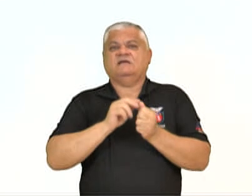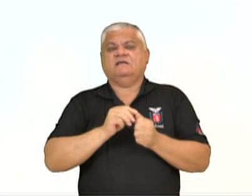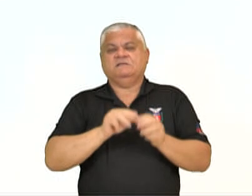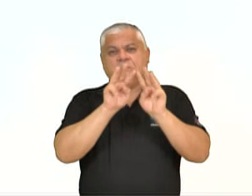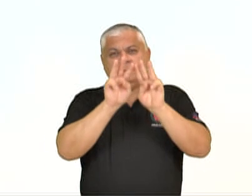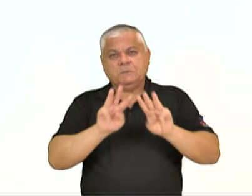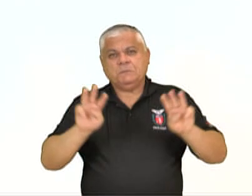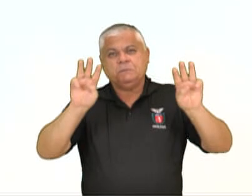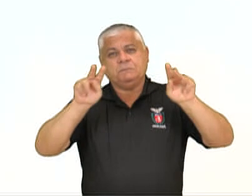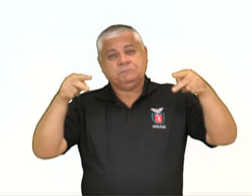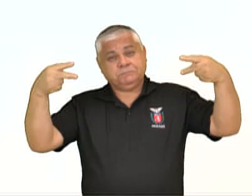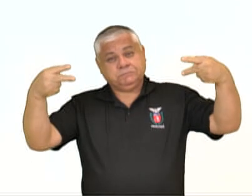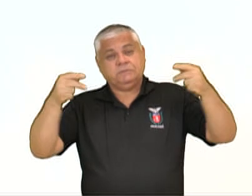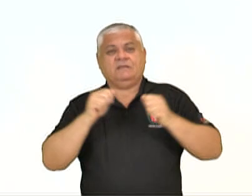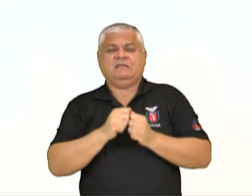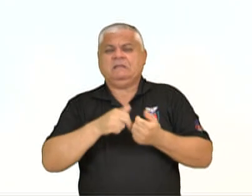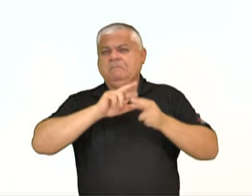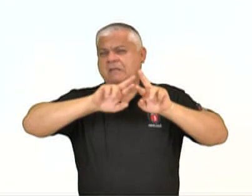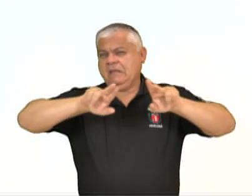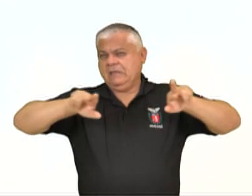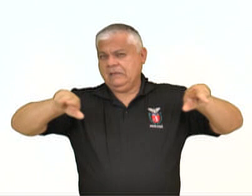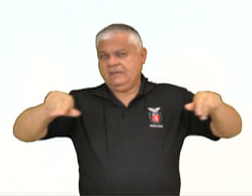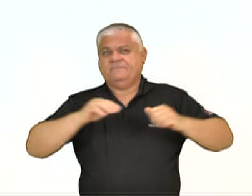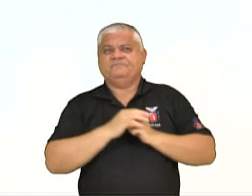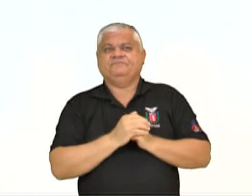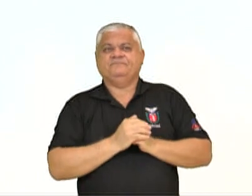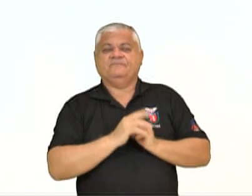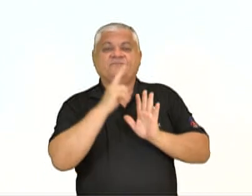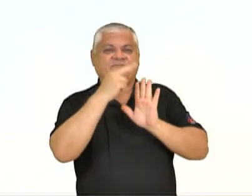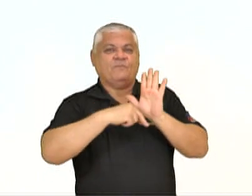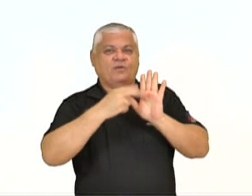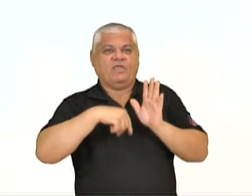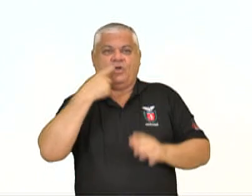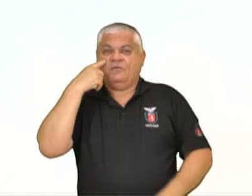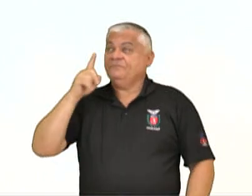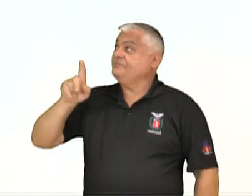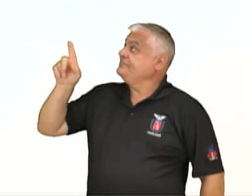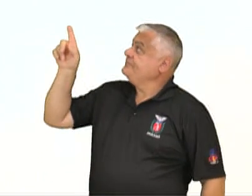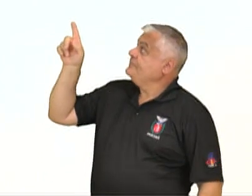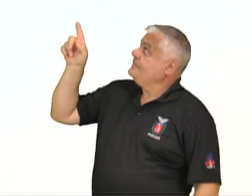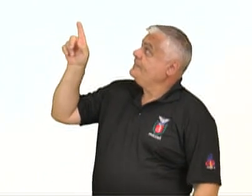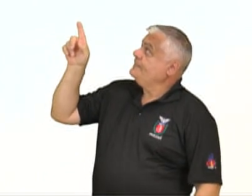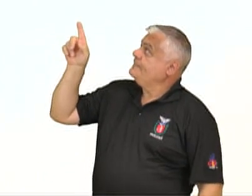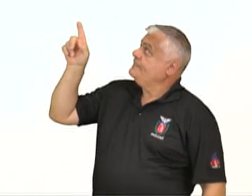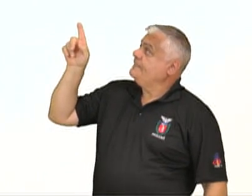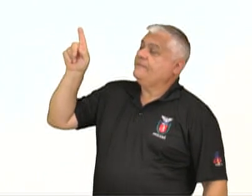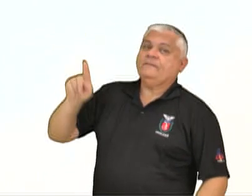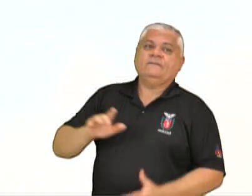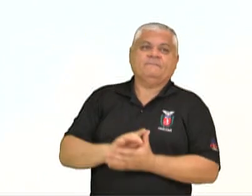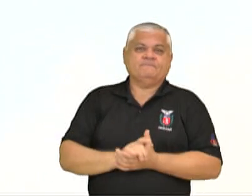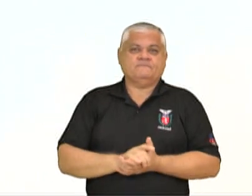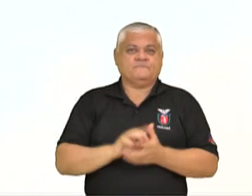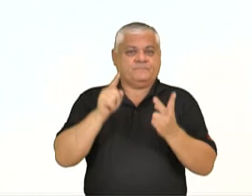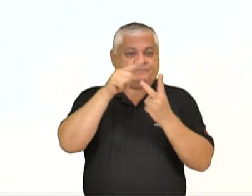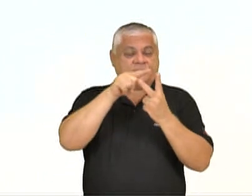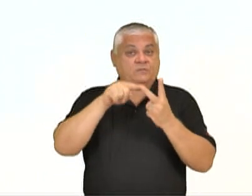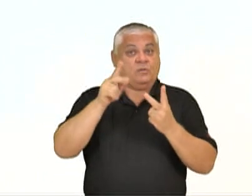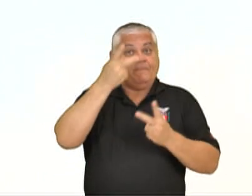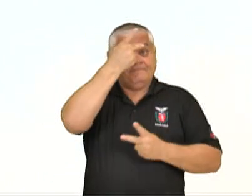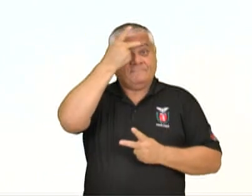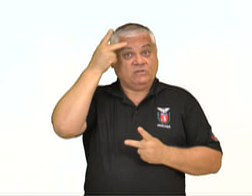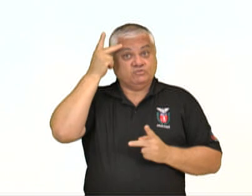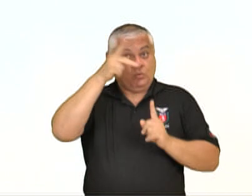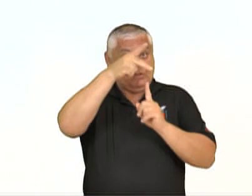notícias, etc. Então, vamos fazer a leitura de uma delas. Observem aqui que nós temos, né, a presença de dois personagens,